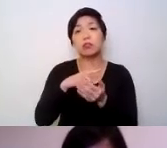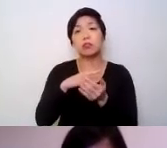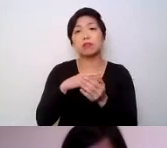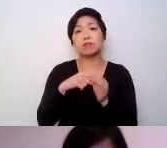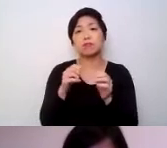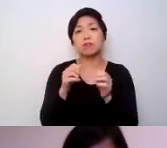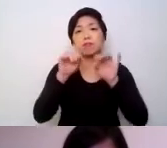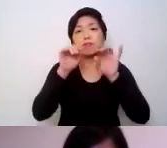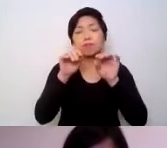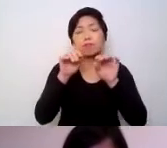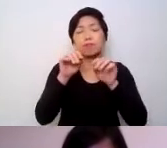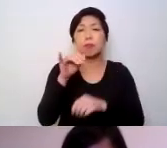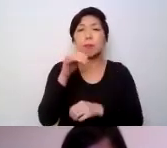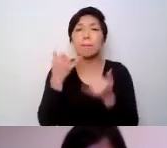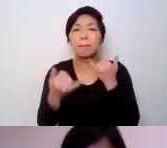existem alguns